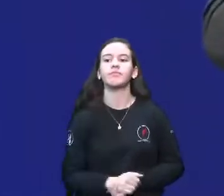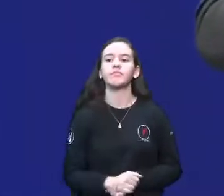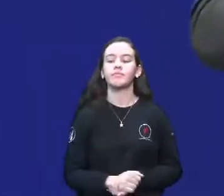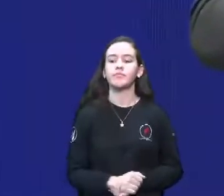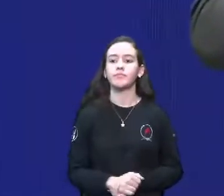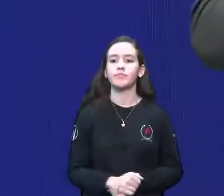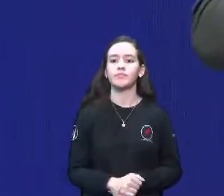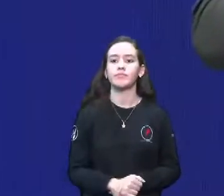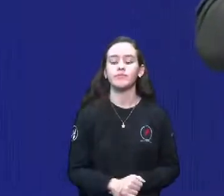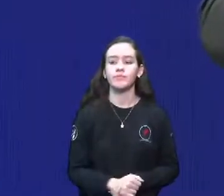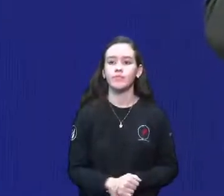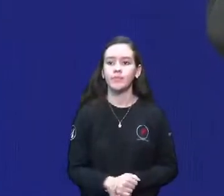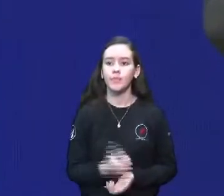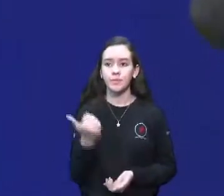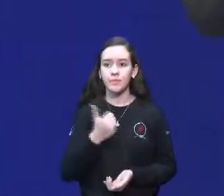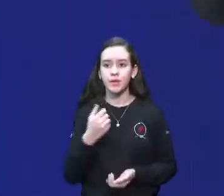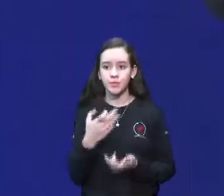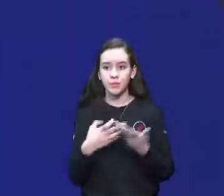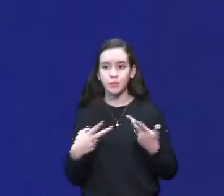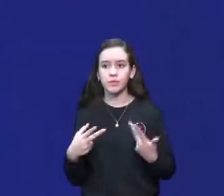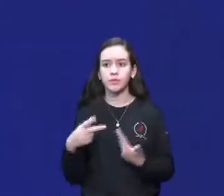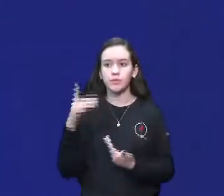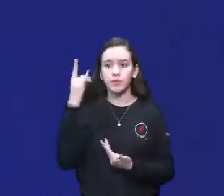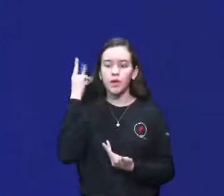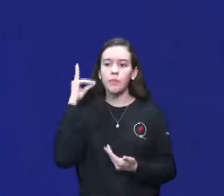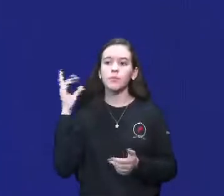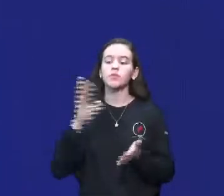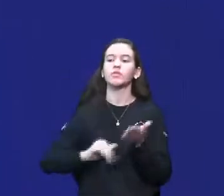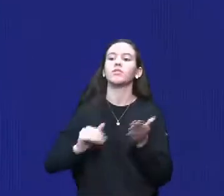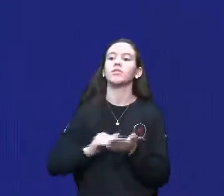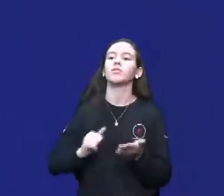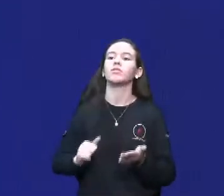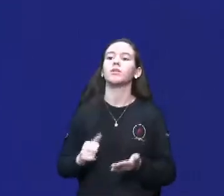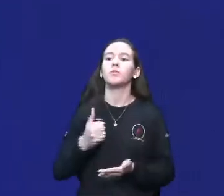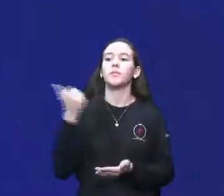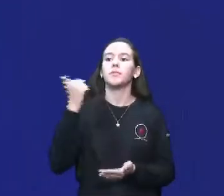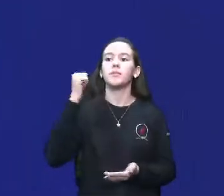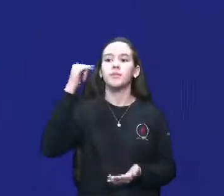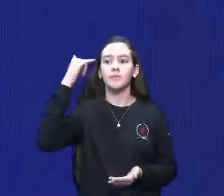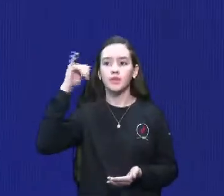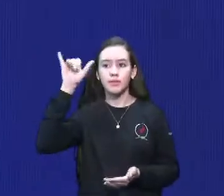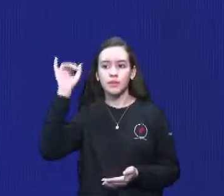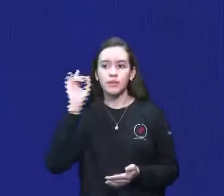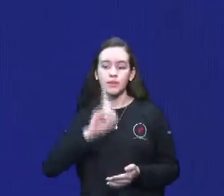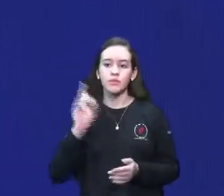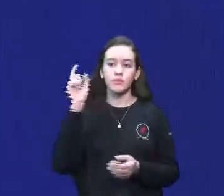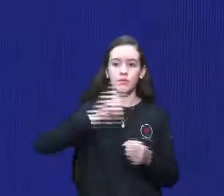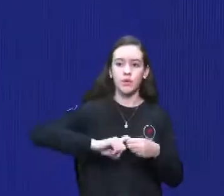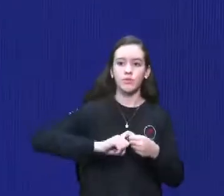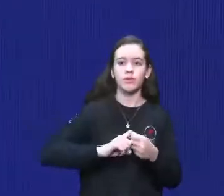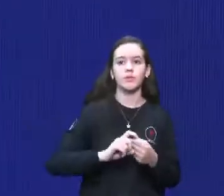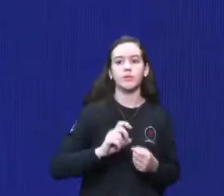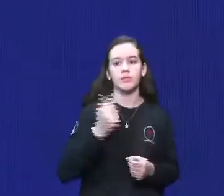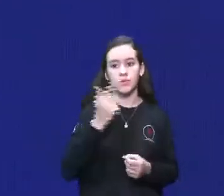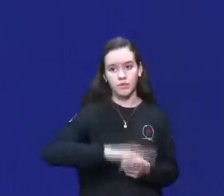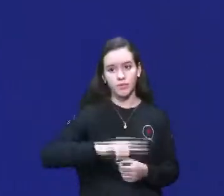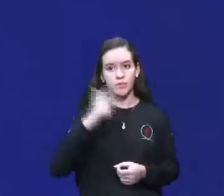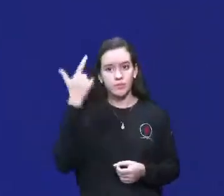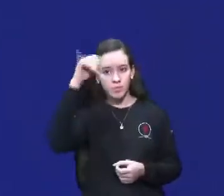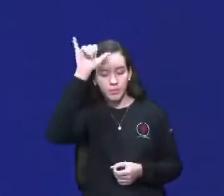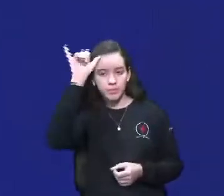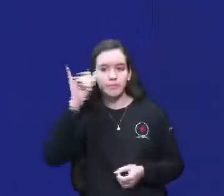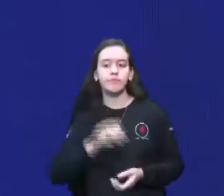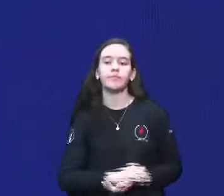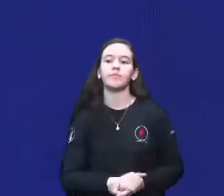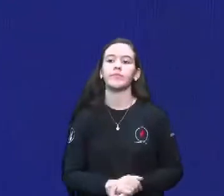destruir ele? Tirou boi. Qual é a primeira que Deus vai devolver? 7 bezerros. O Deus que pode tudo. E 7